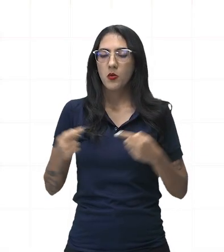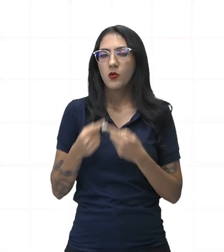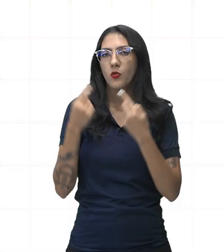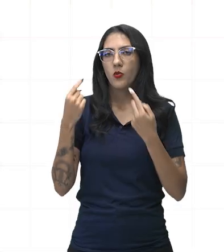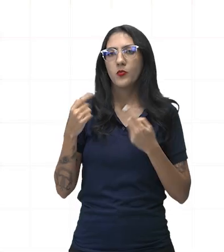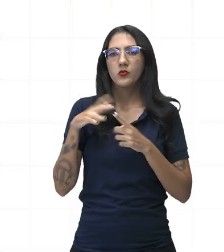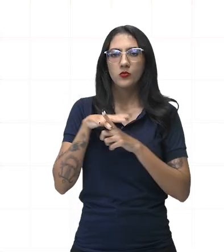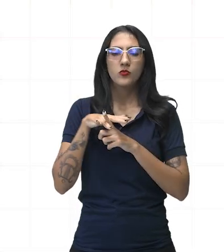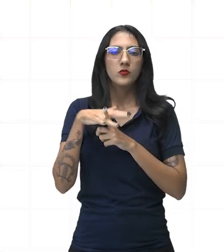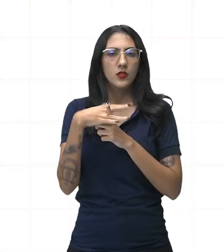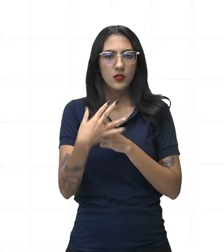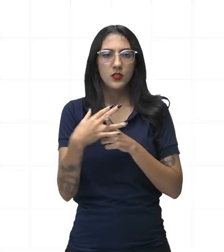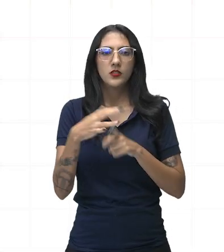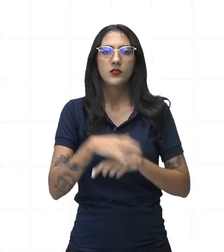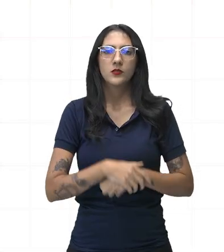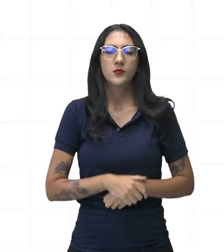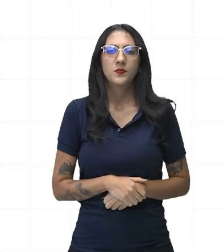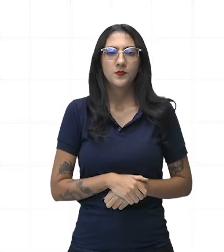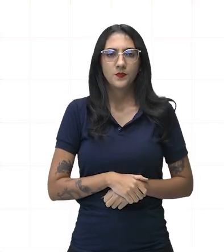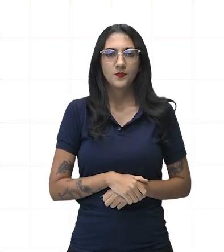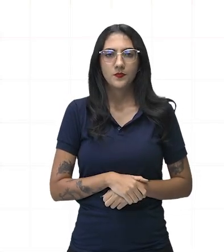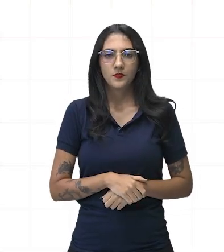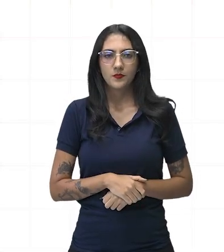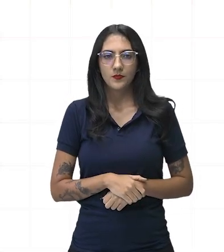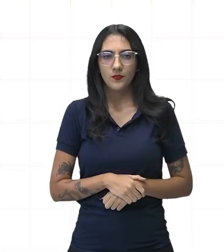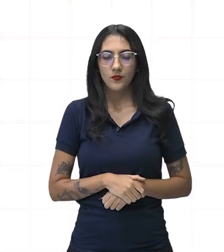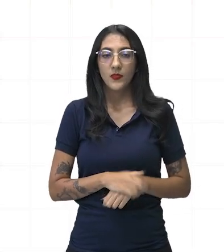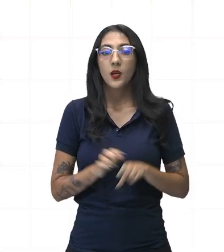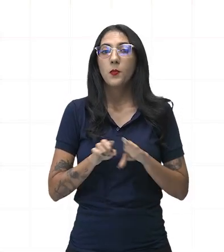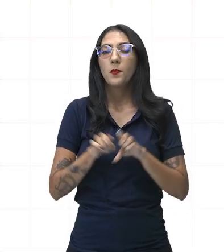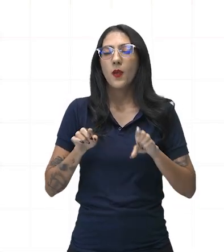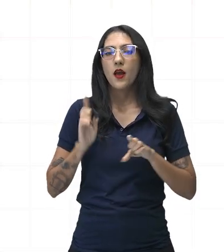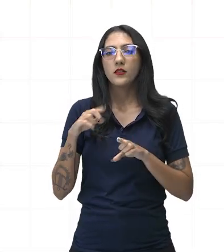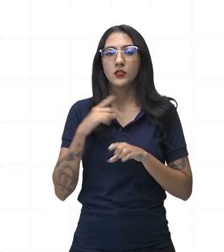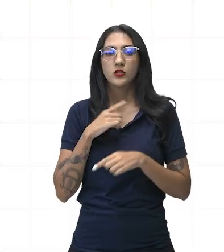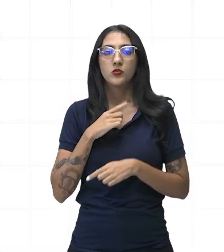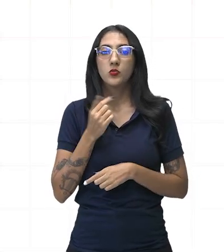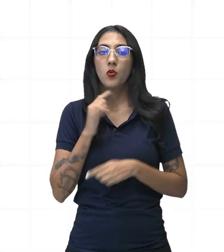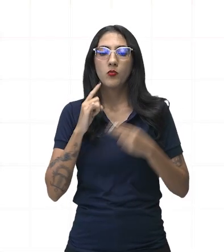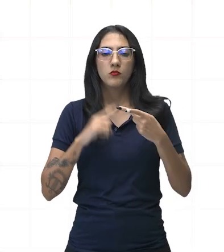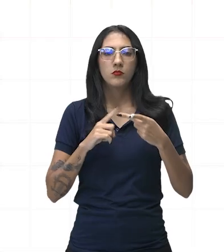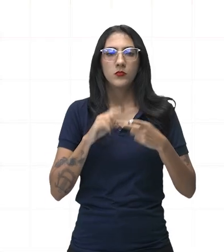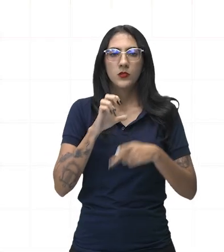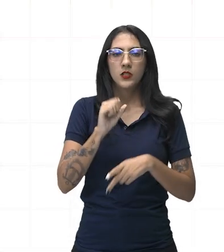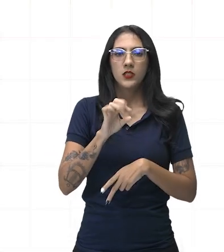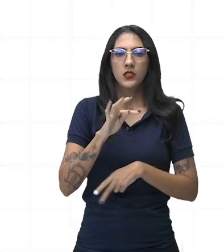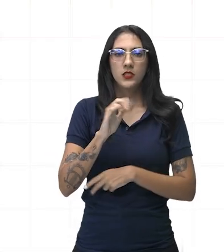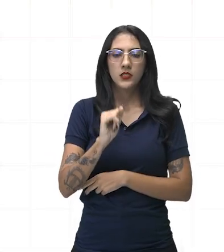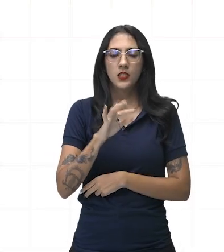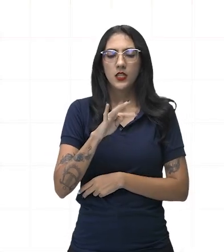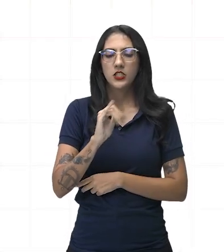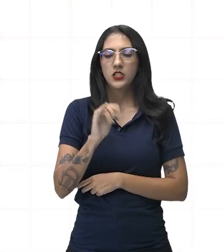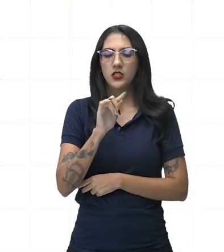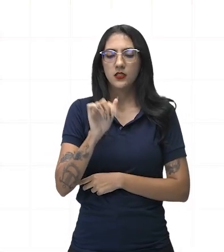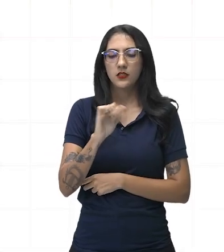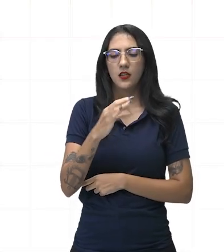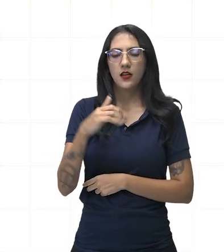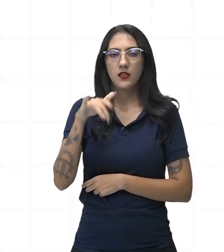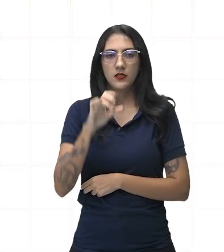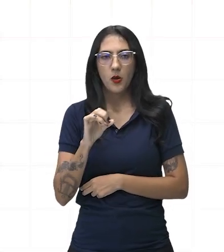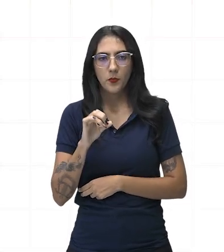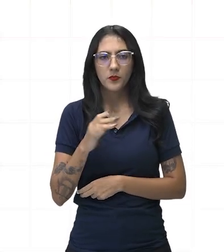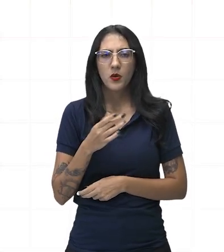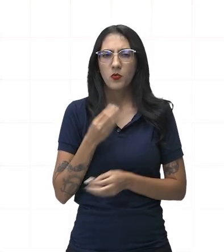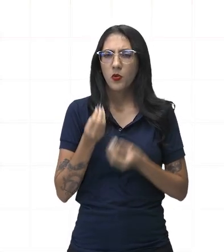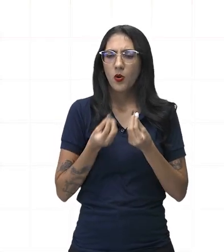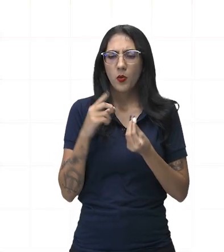sistema socialista. Tá? Mas, além da economia planificada, a estatização, gente. Por exemplo, como tem